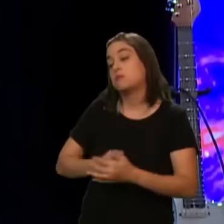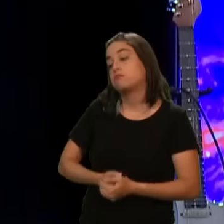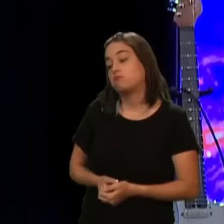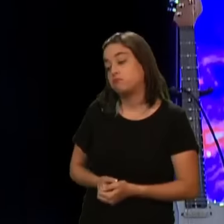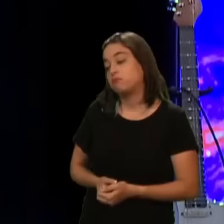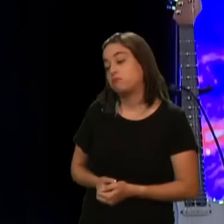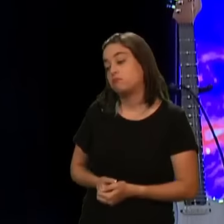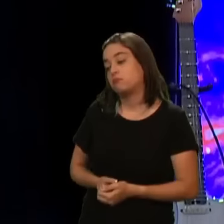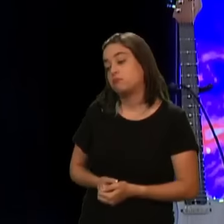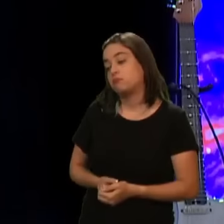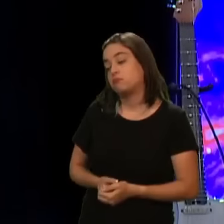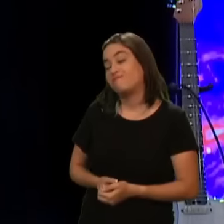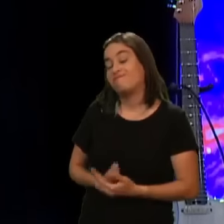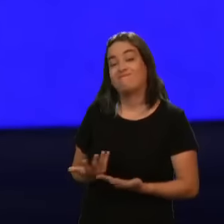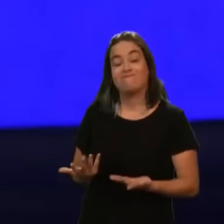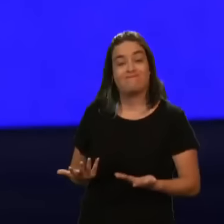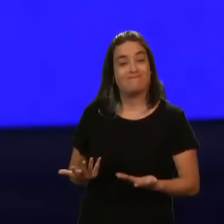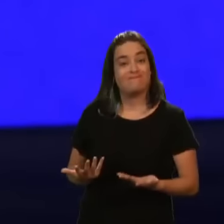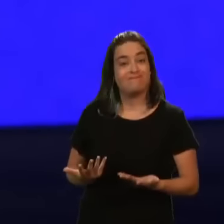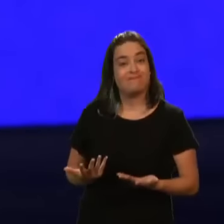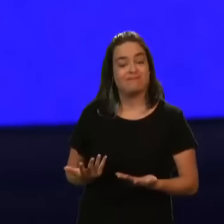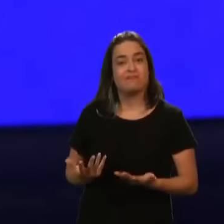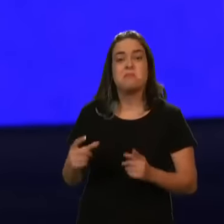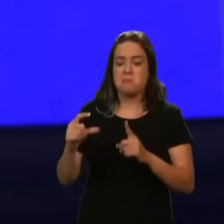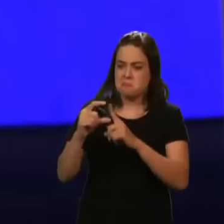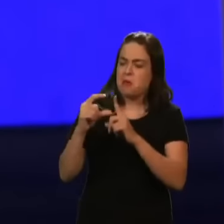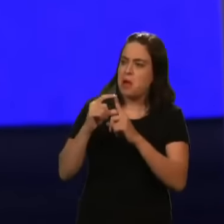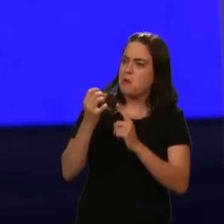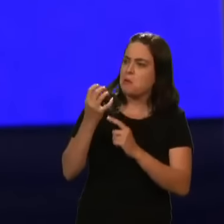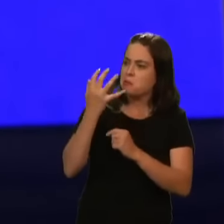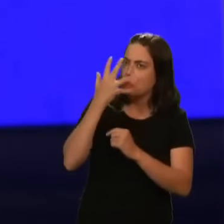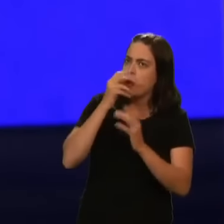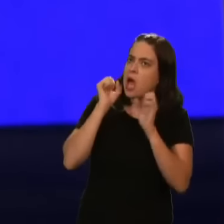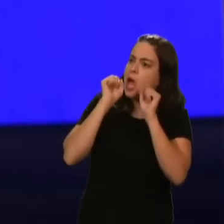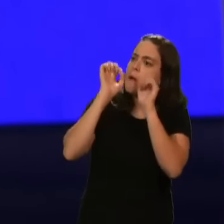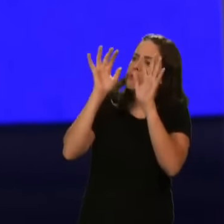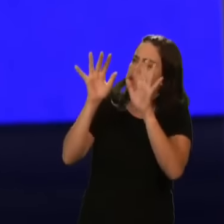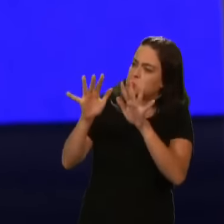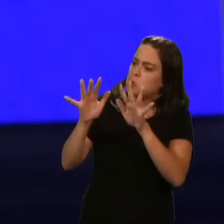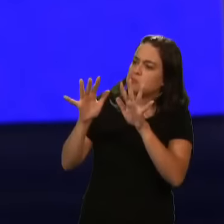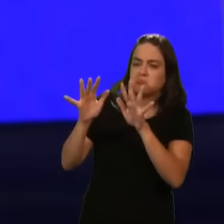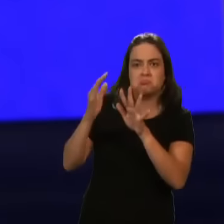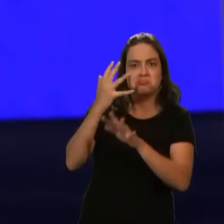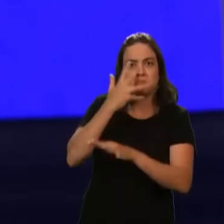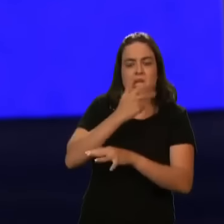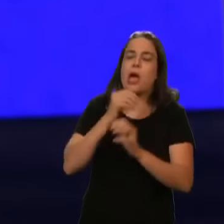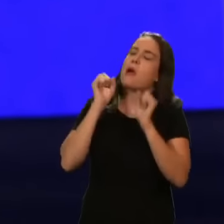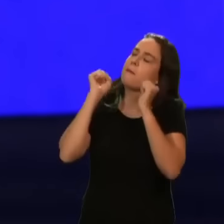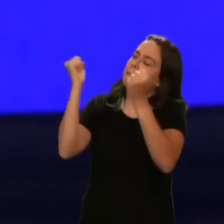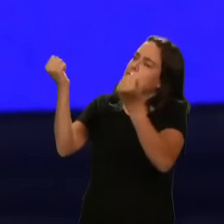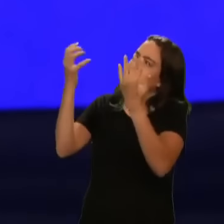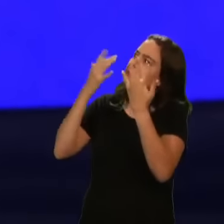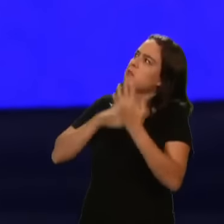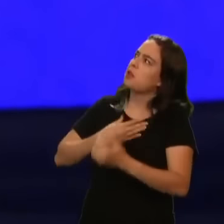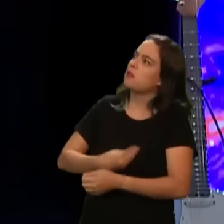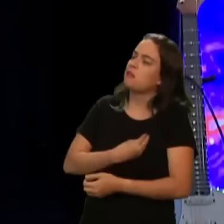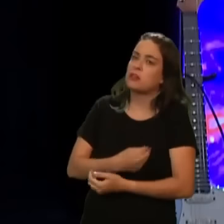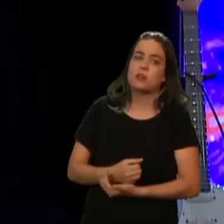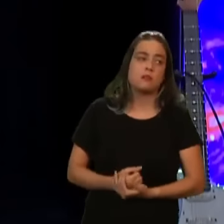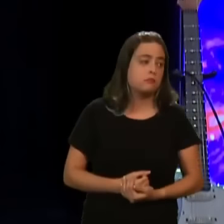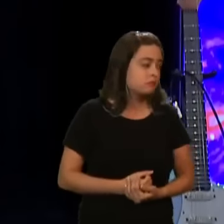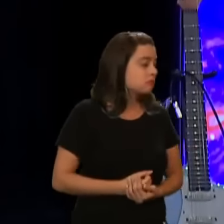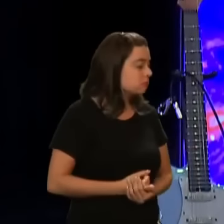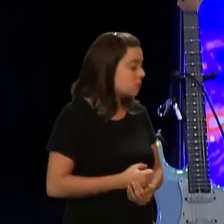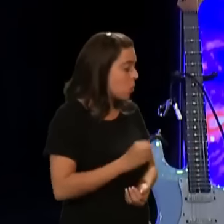Oh, gente, essa palavra é bonita. Mas abençoa minha vida. Aí Deus fala, ok, vou te manter